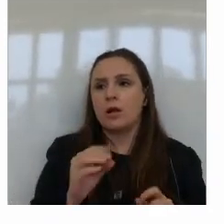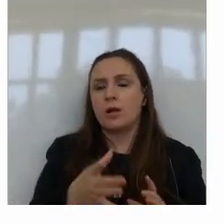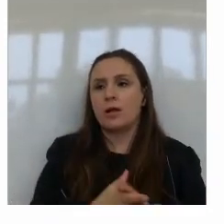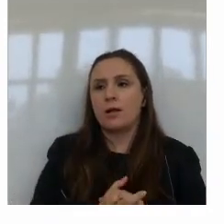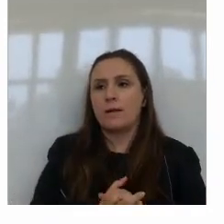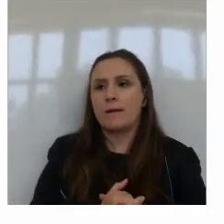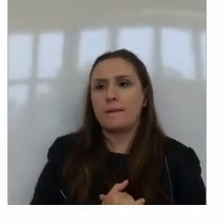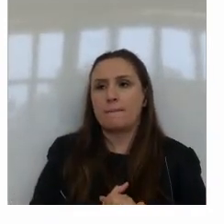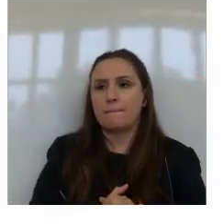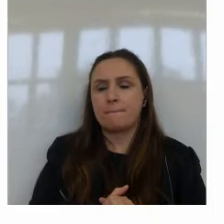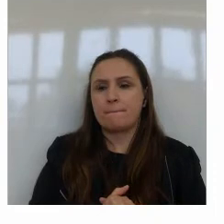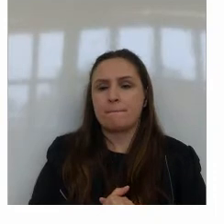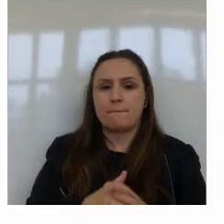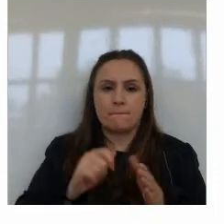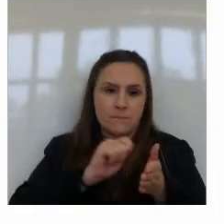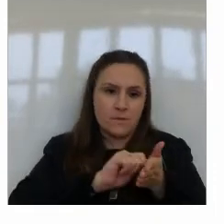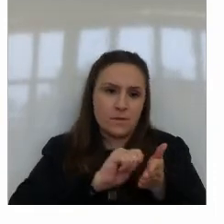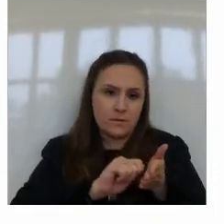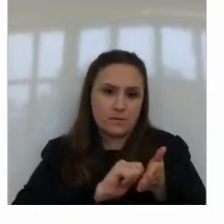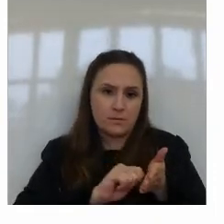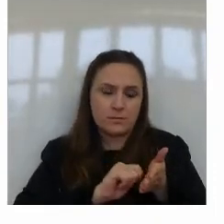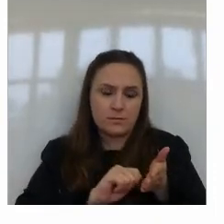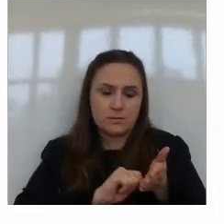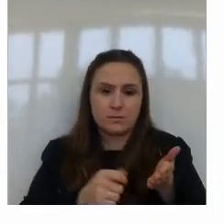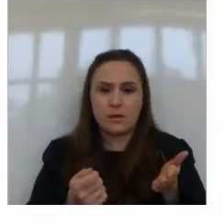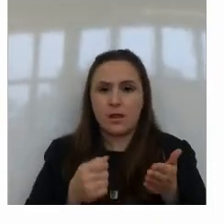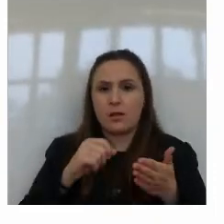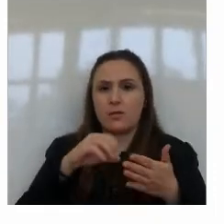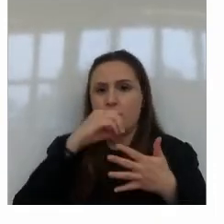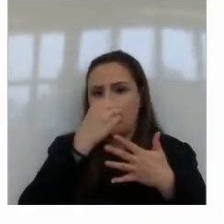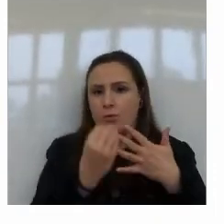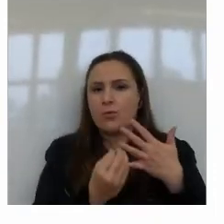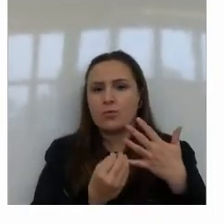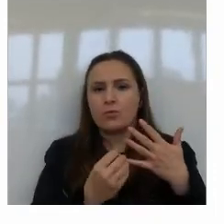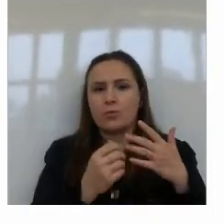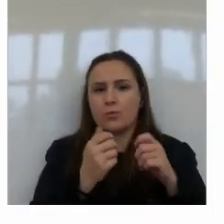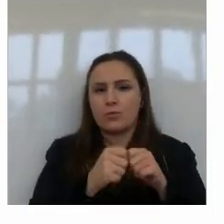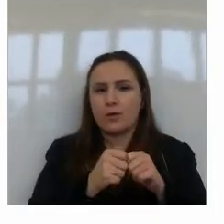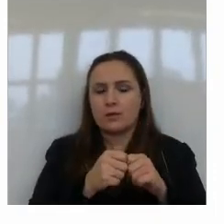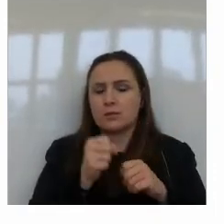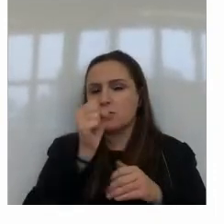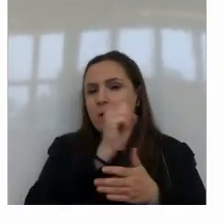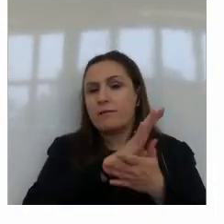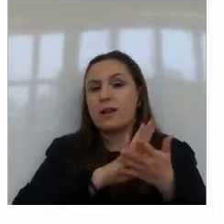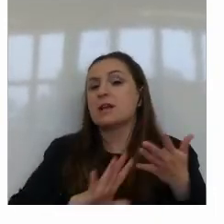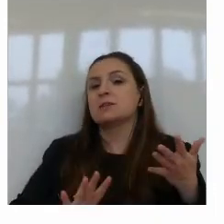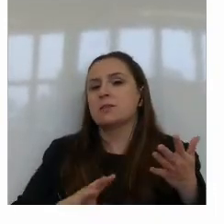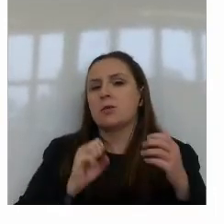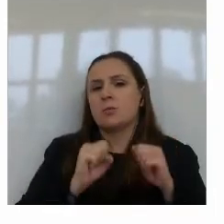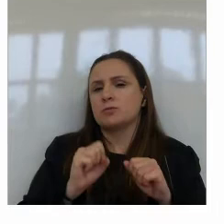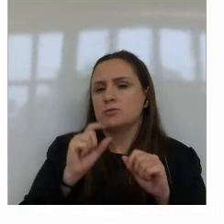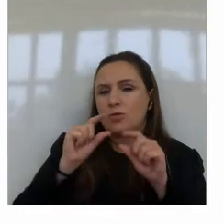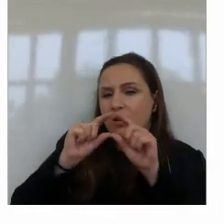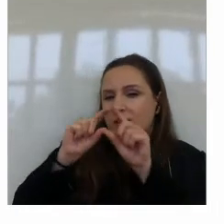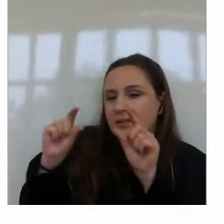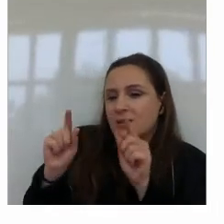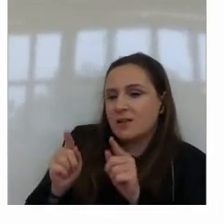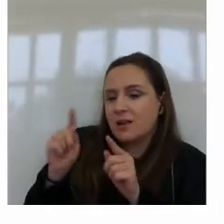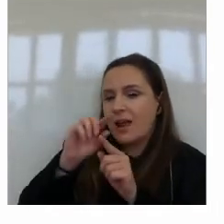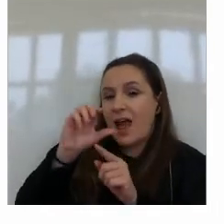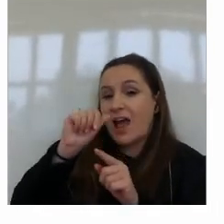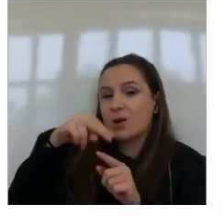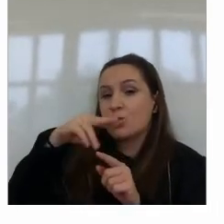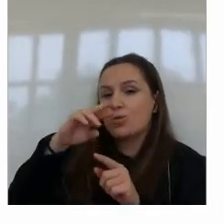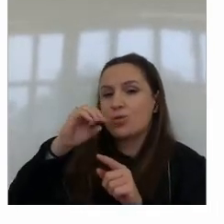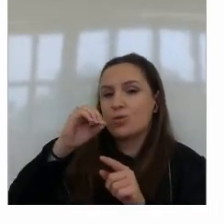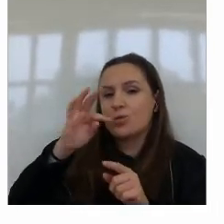para os alunos. Aqui nessa opção você pode fazer anotação o Moodle gera um arquivo de avaliação onde